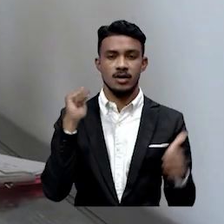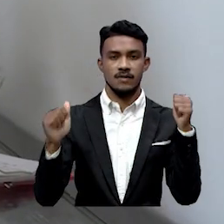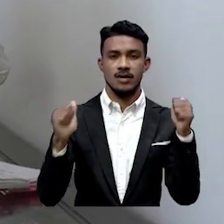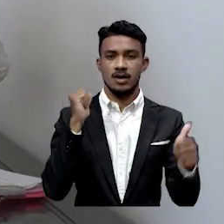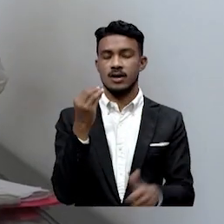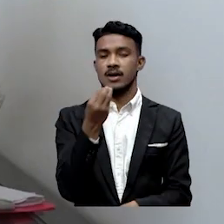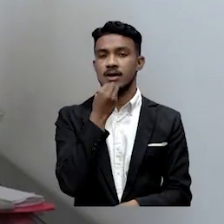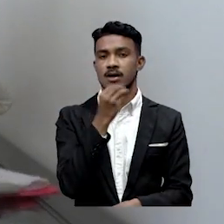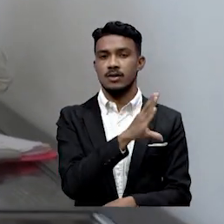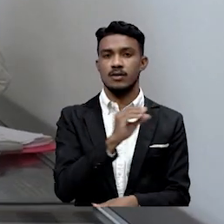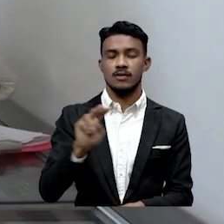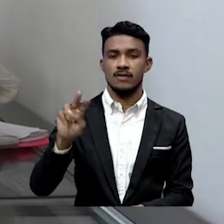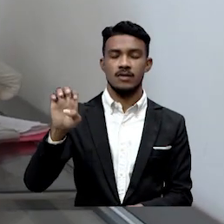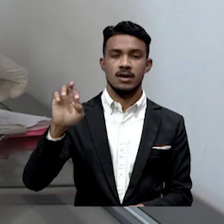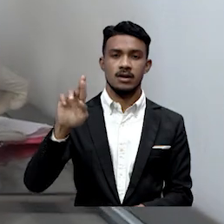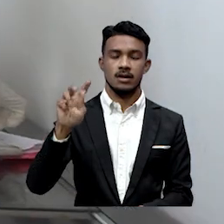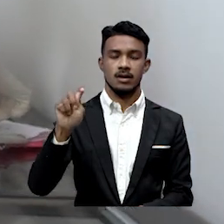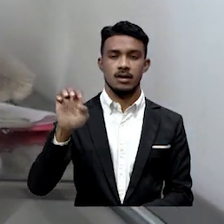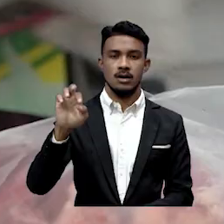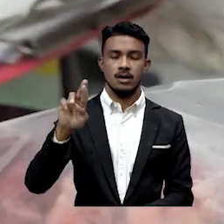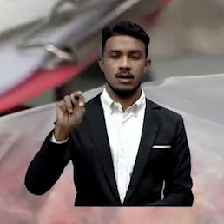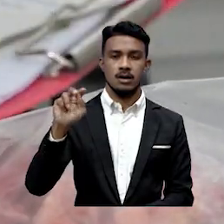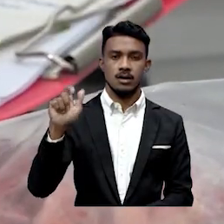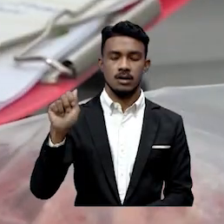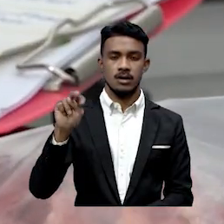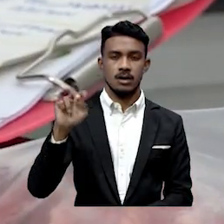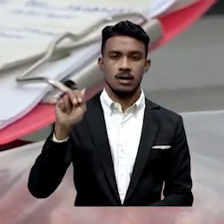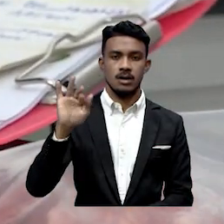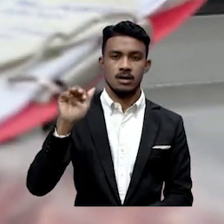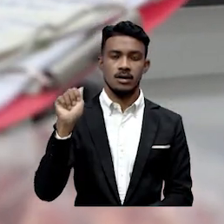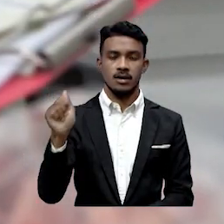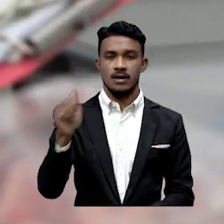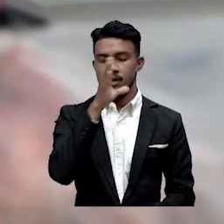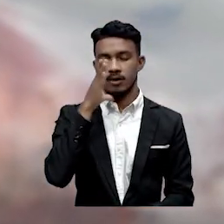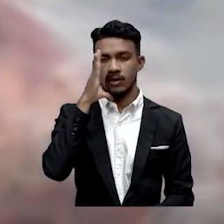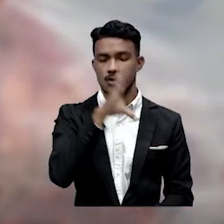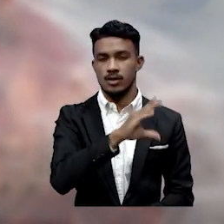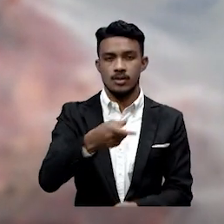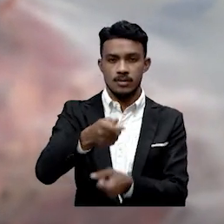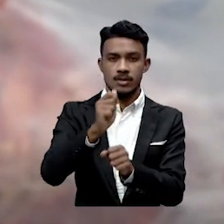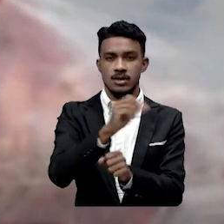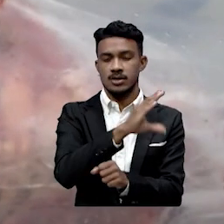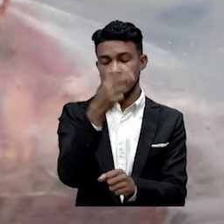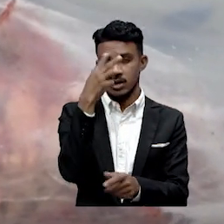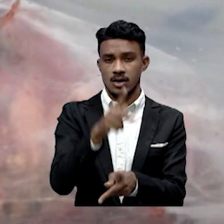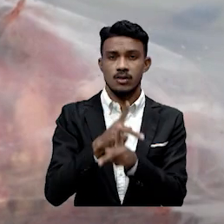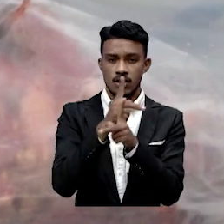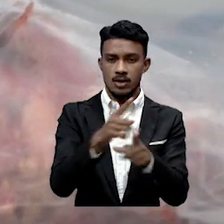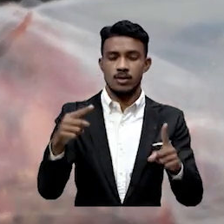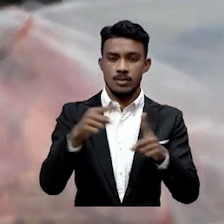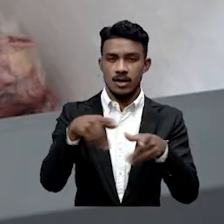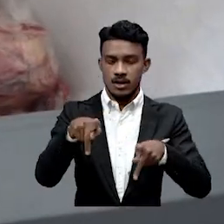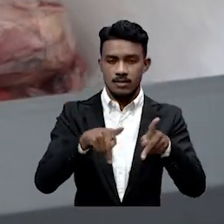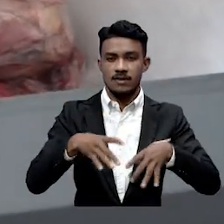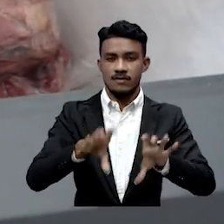no direção veterinária, Ministério Agricultura no pesca, atuhalo controlo ba negociante na ansira, no ne, la bele